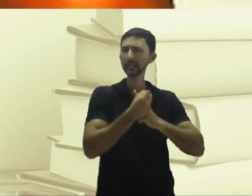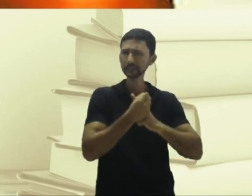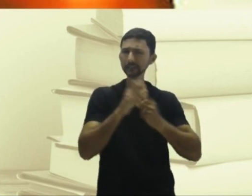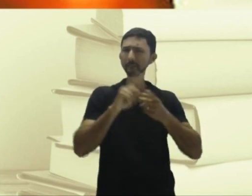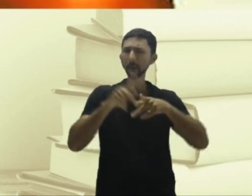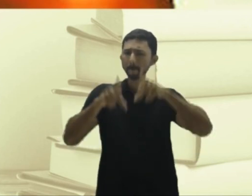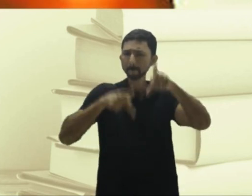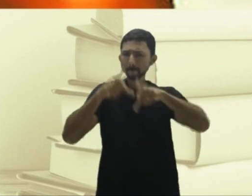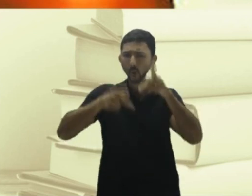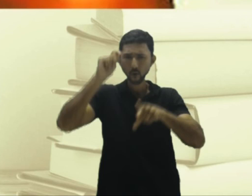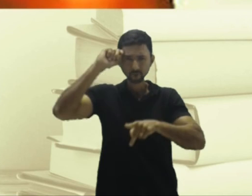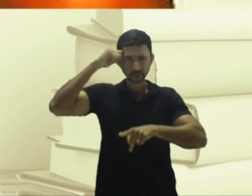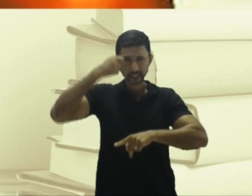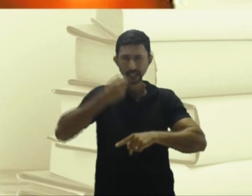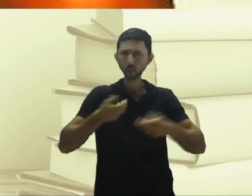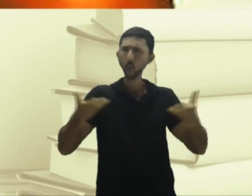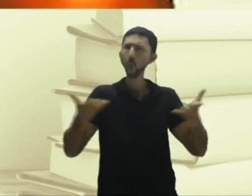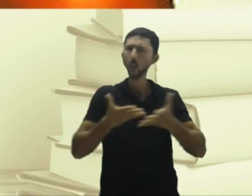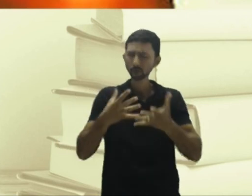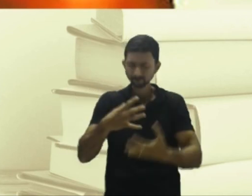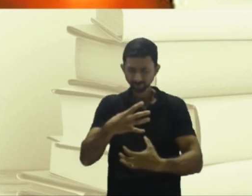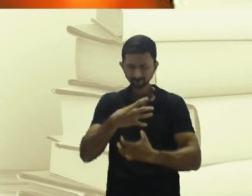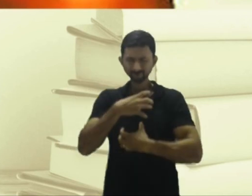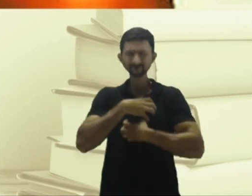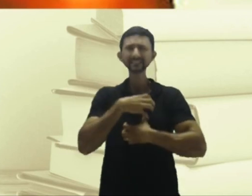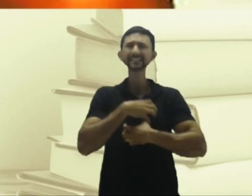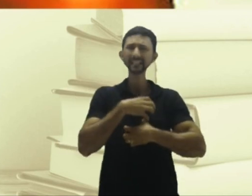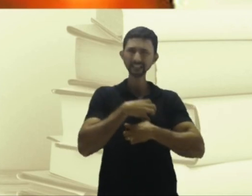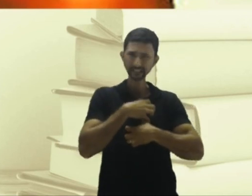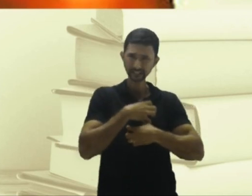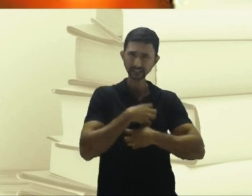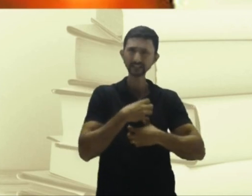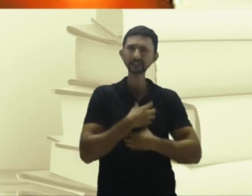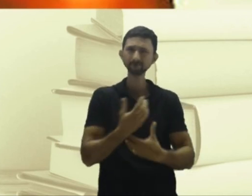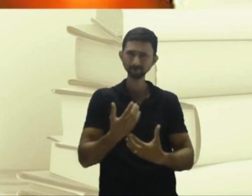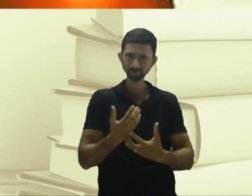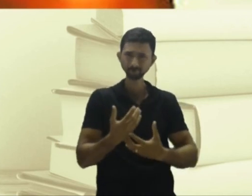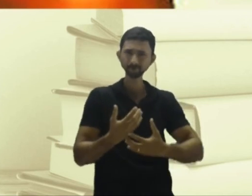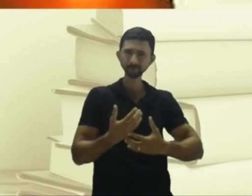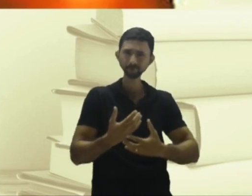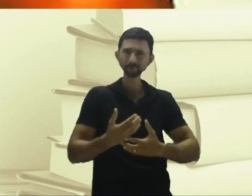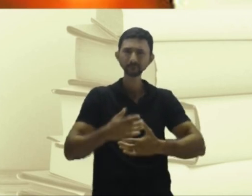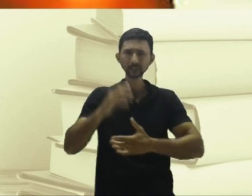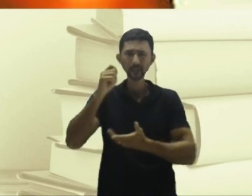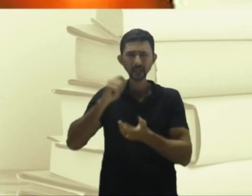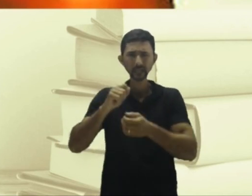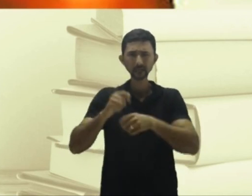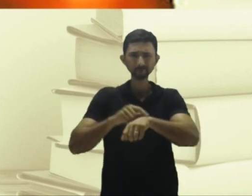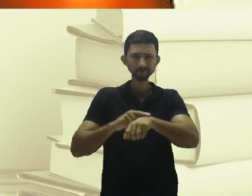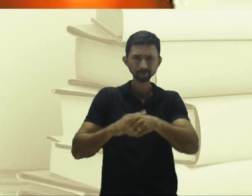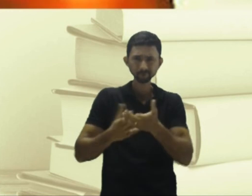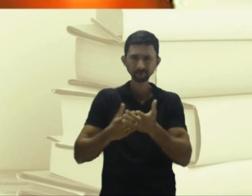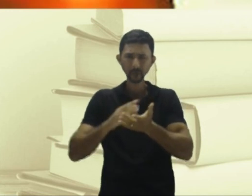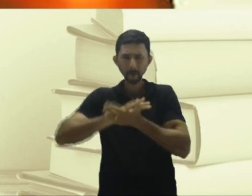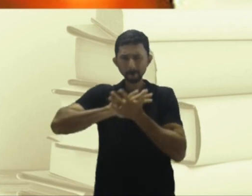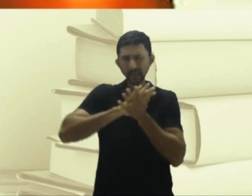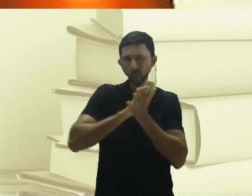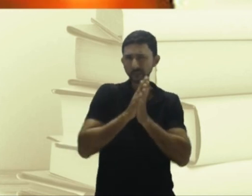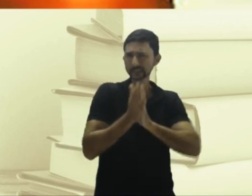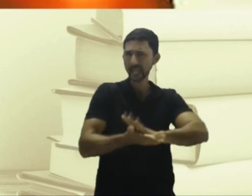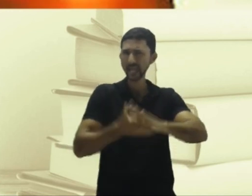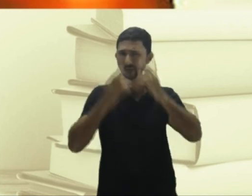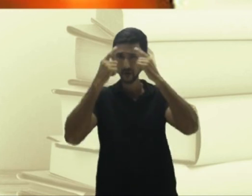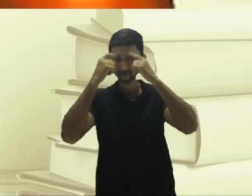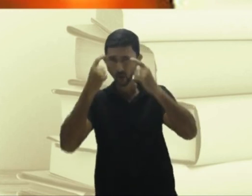negro, que ainda hoje sentem na pele as consequências desse legado. O racismo, as diversas formas de